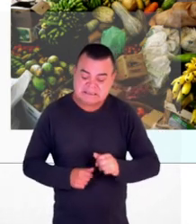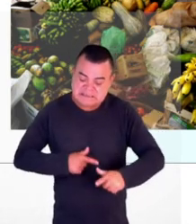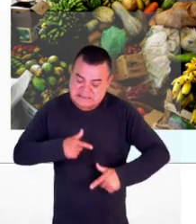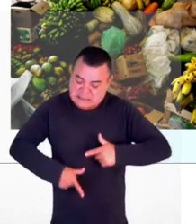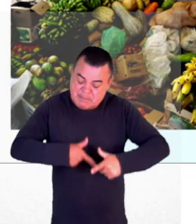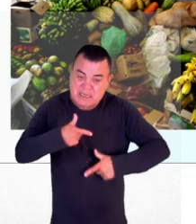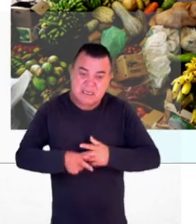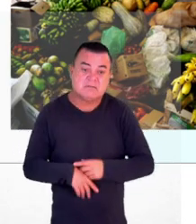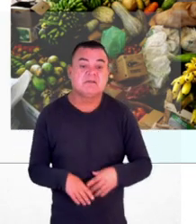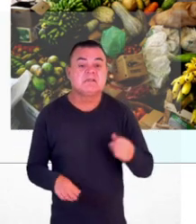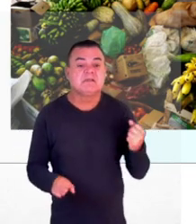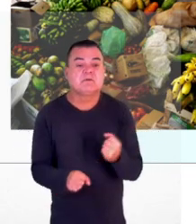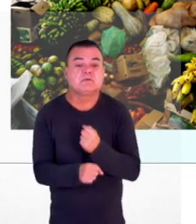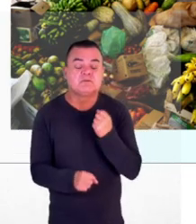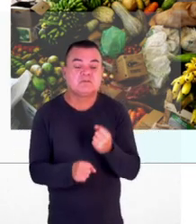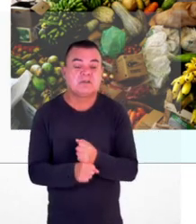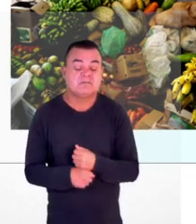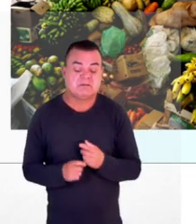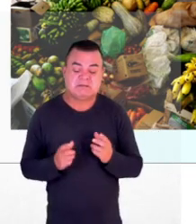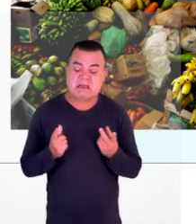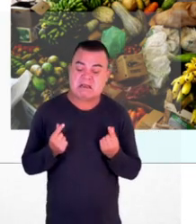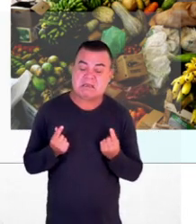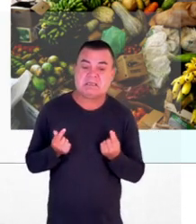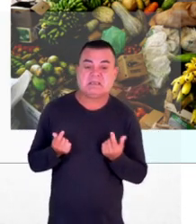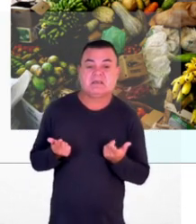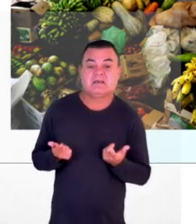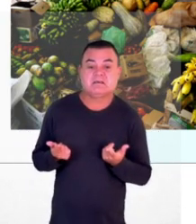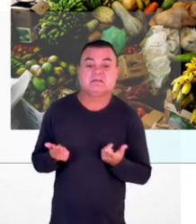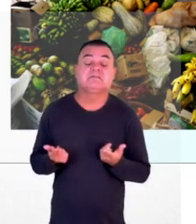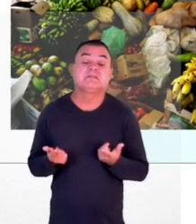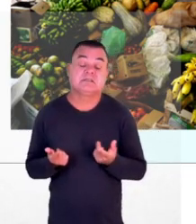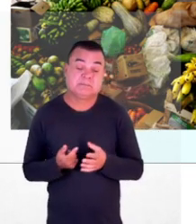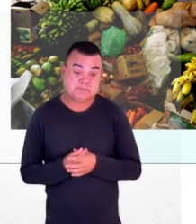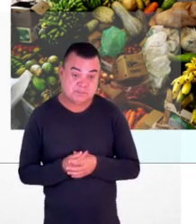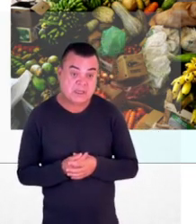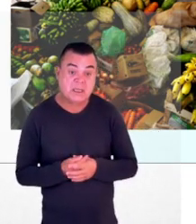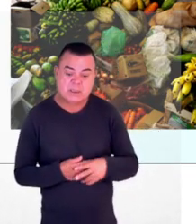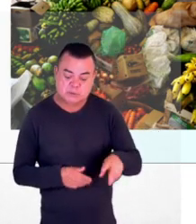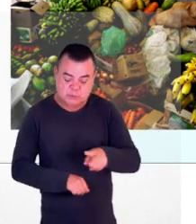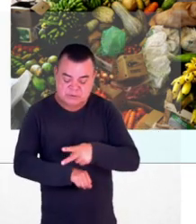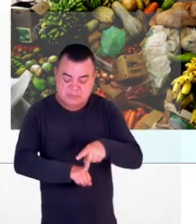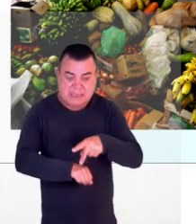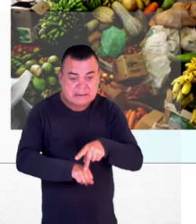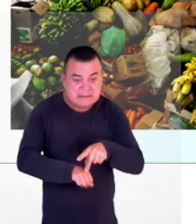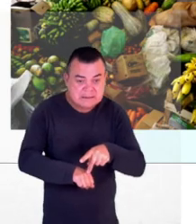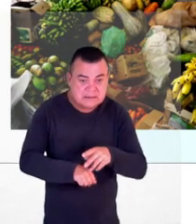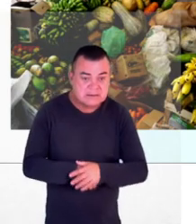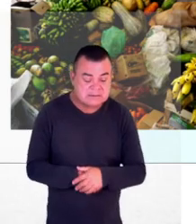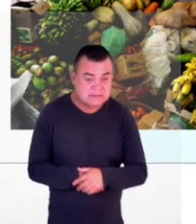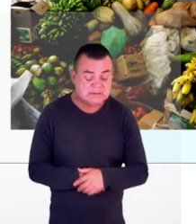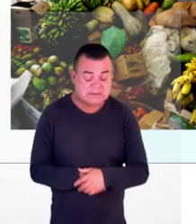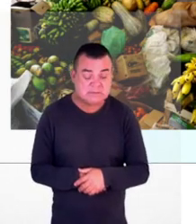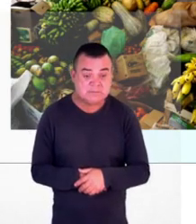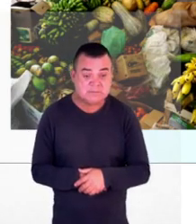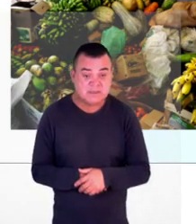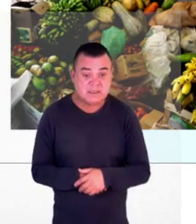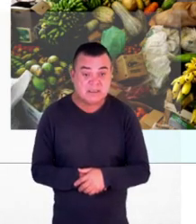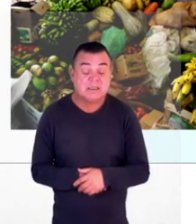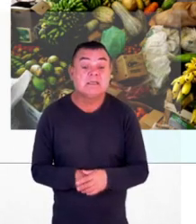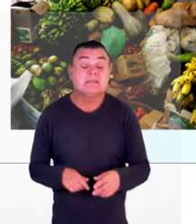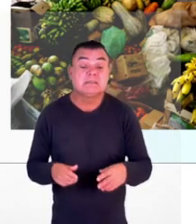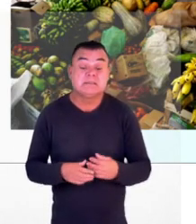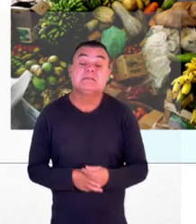construção né da riqueza dessas do dos países das potências e das Nações né inclusive na